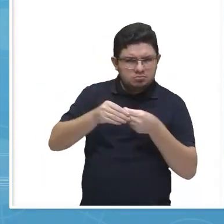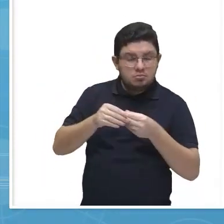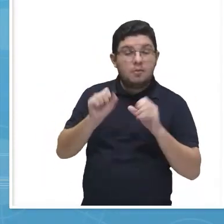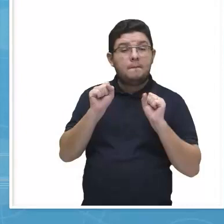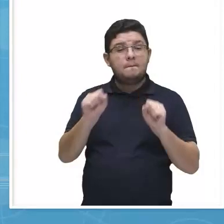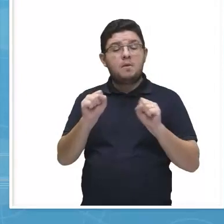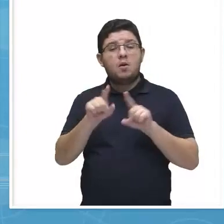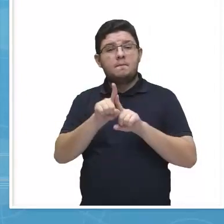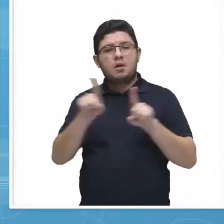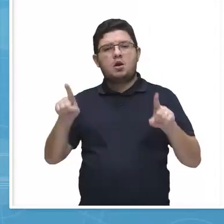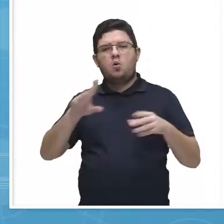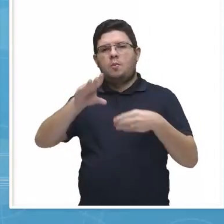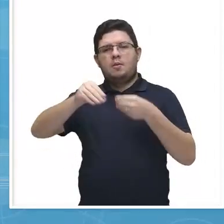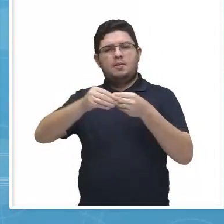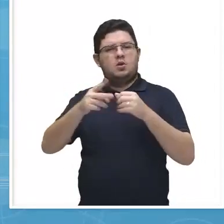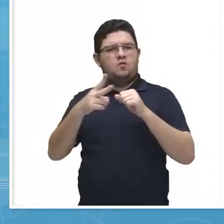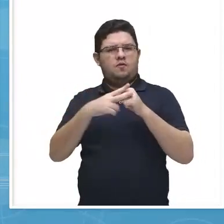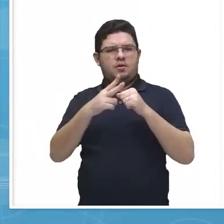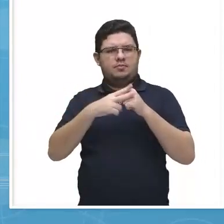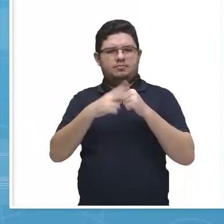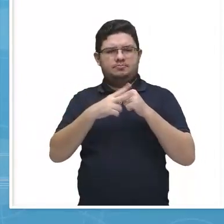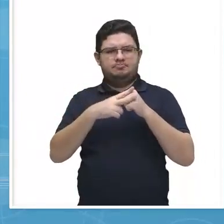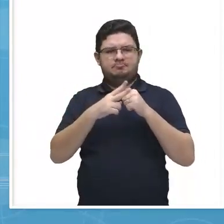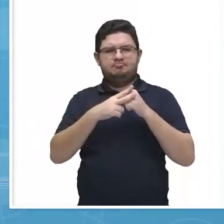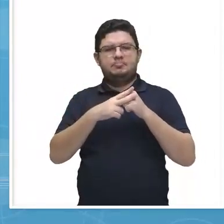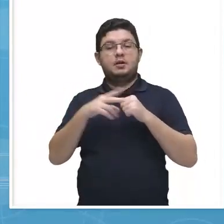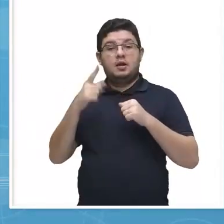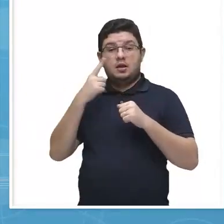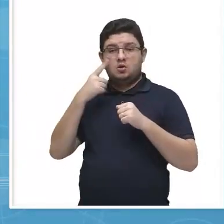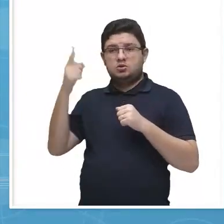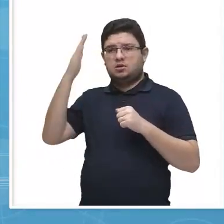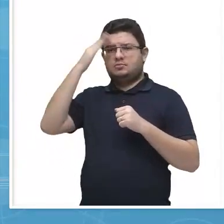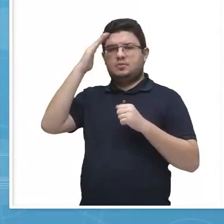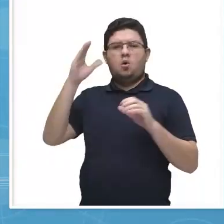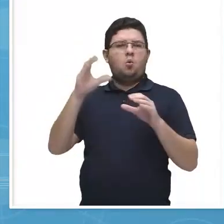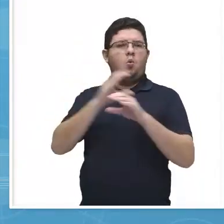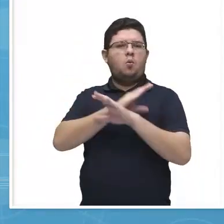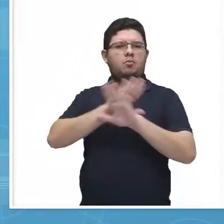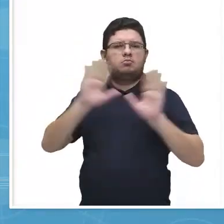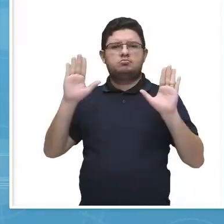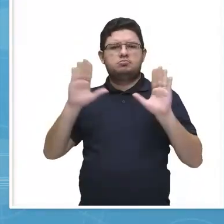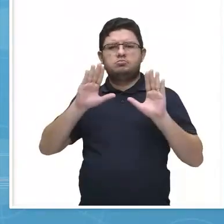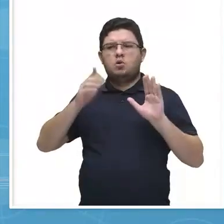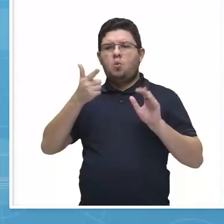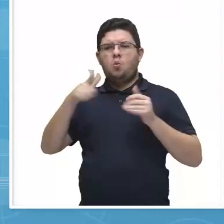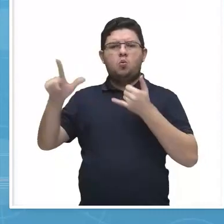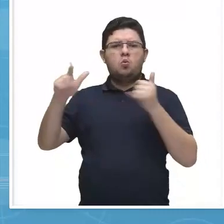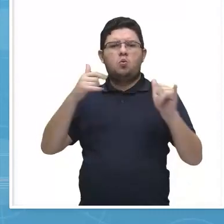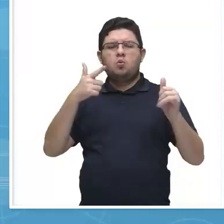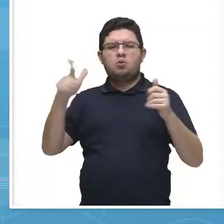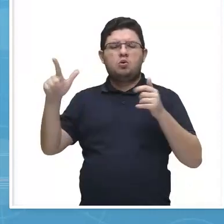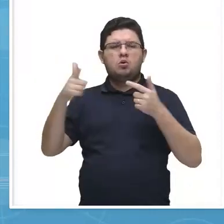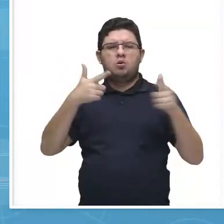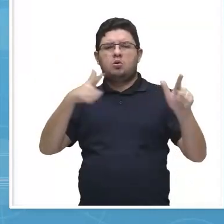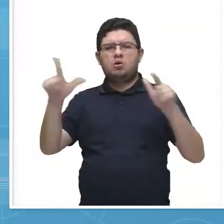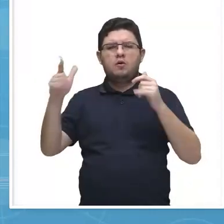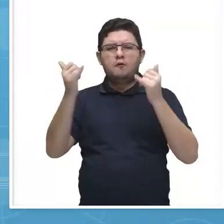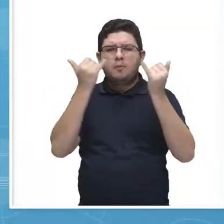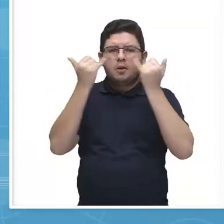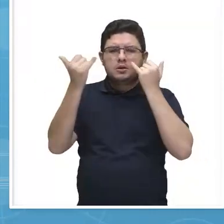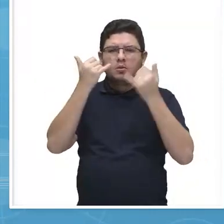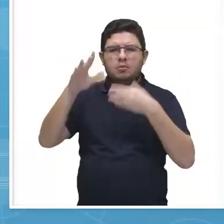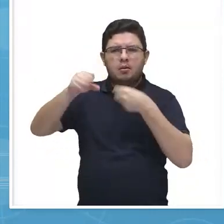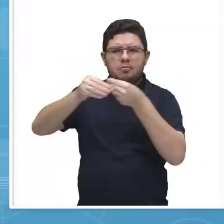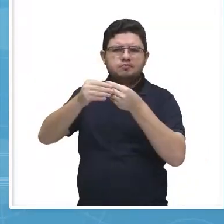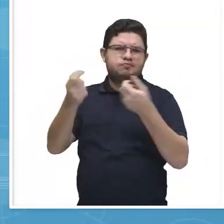já entendi o sentido da oração, não preciso de mais informações para que eu compreenda o que você quis dizer. Mas se eu quiser acrescentar mais